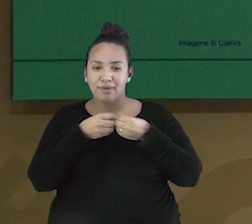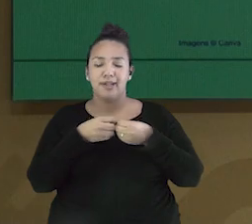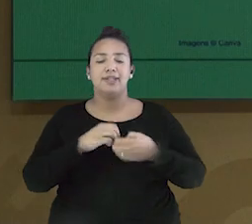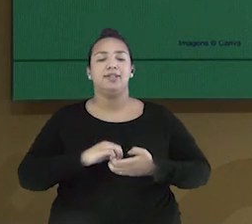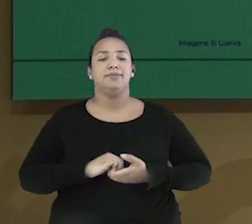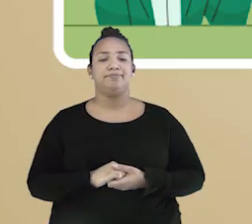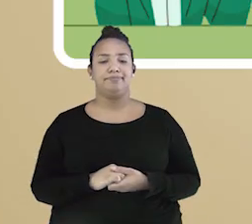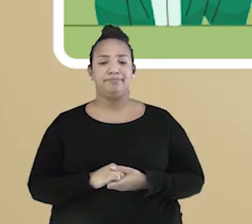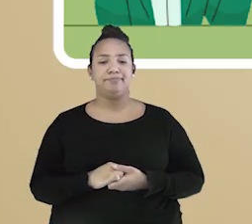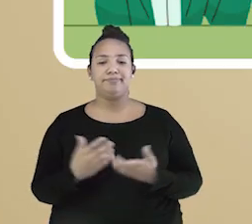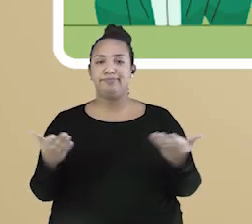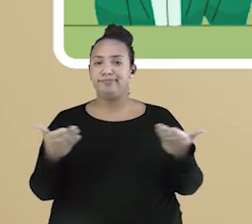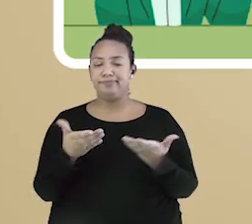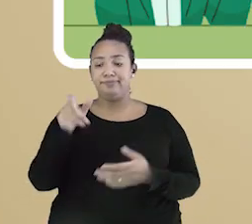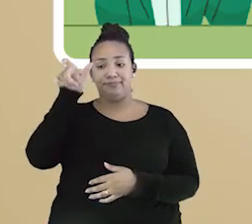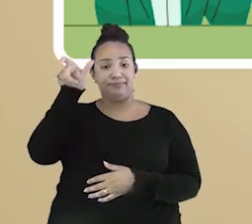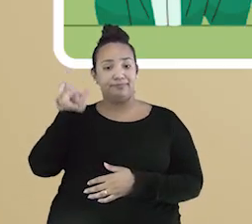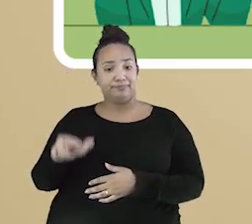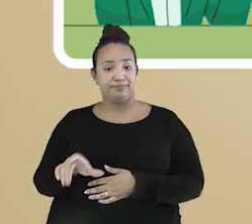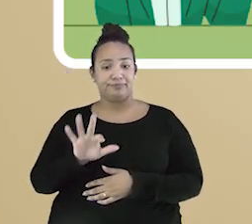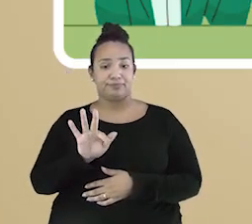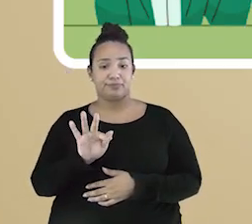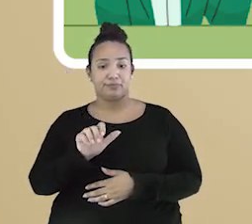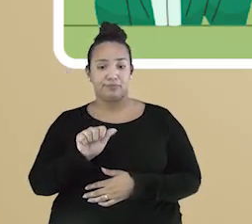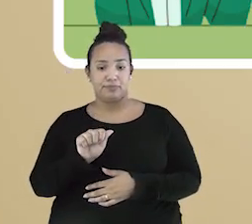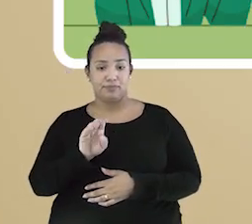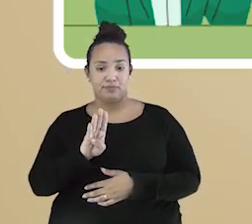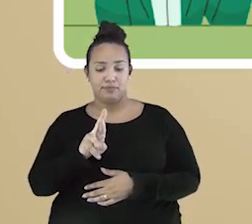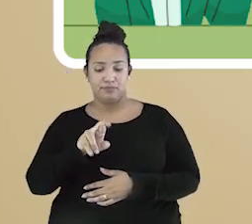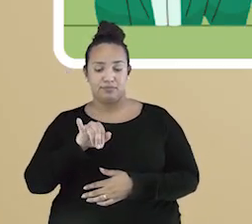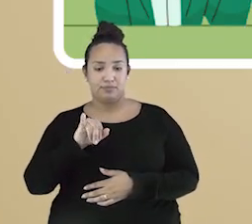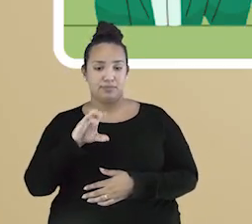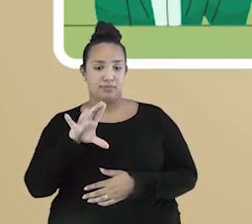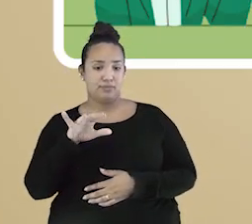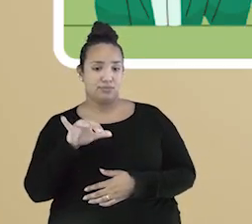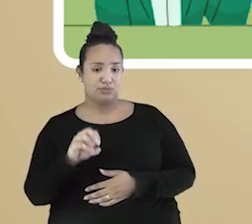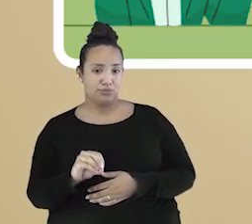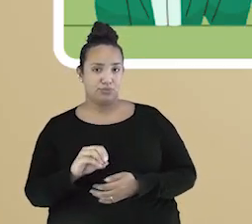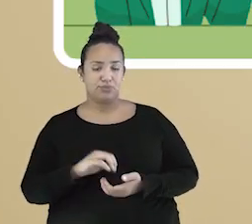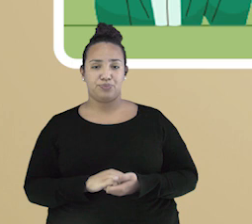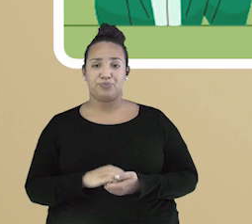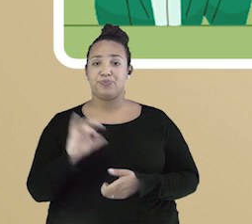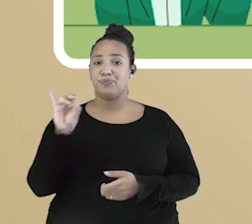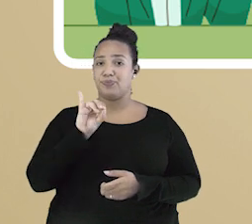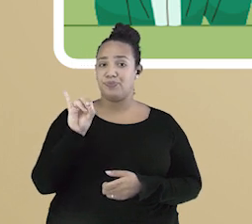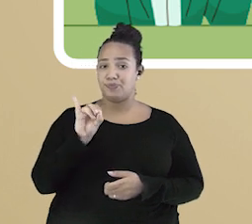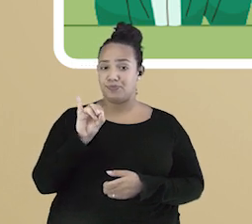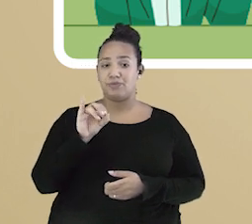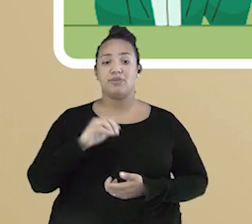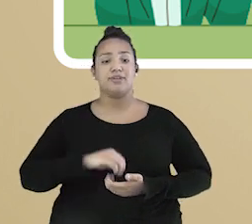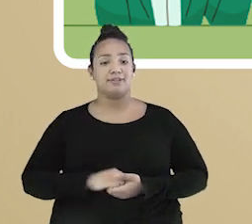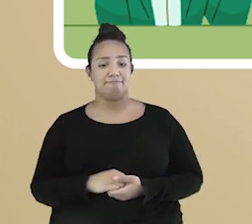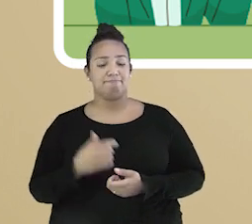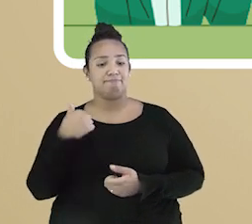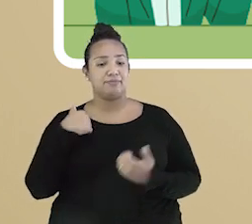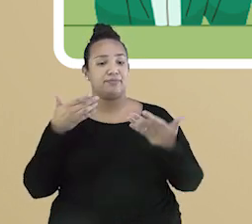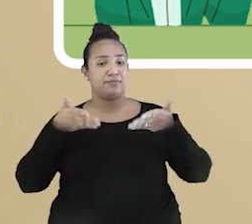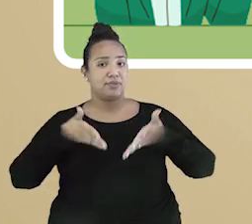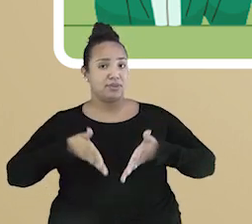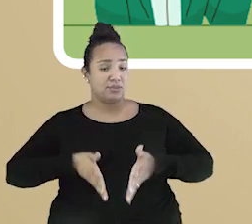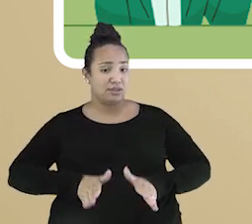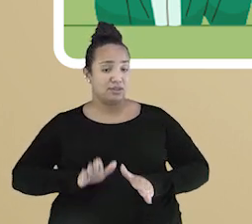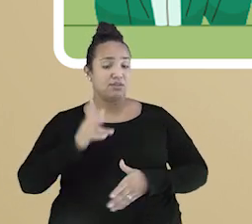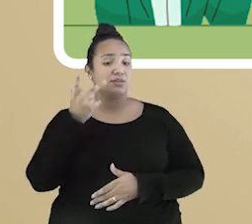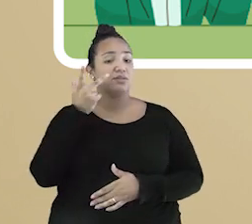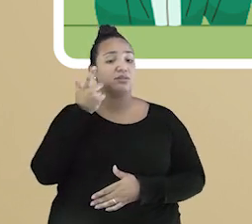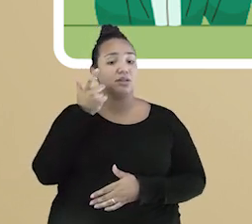Grande Vitória. O próximo personagem é o Fabrício. Oi, eu sou o Fabrício. Eu nasci no Ceará